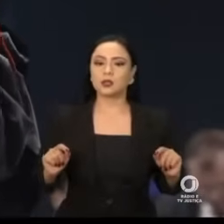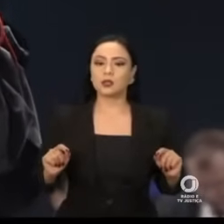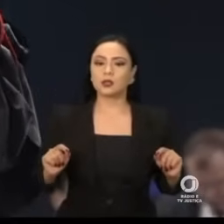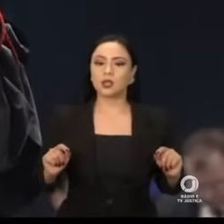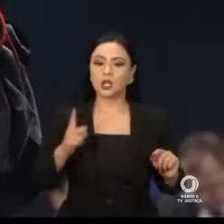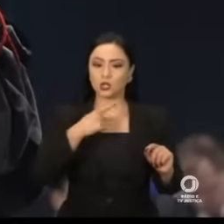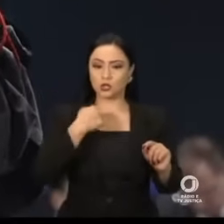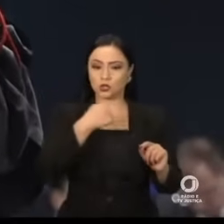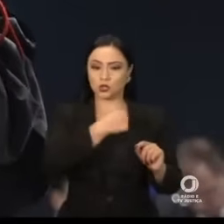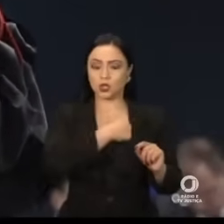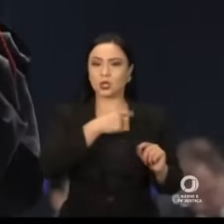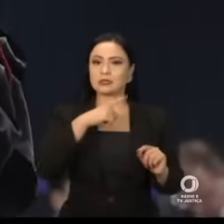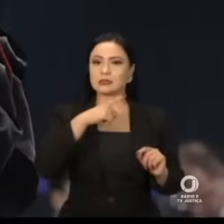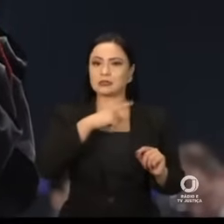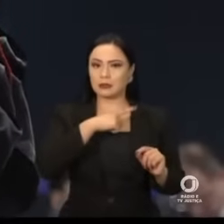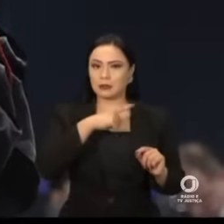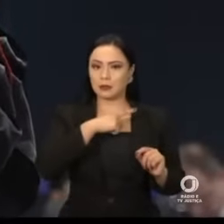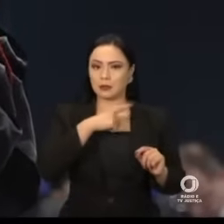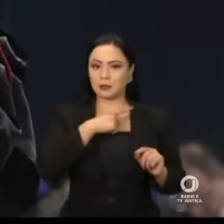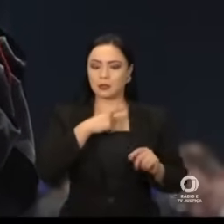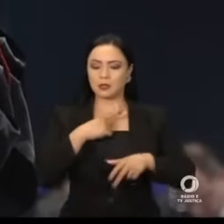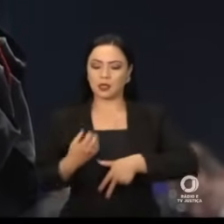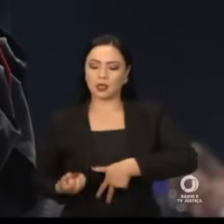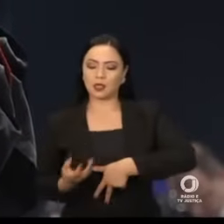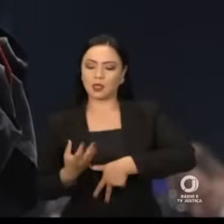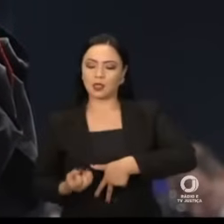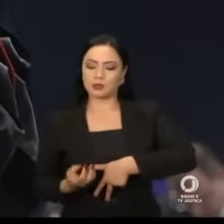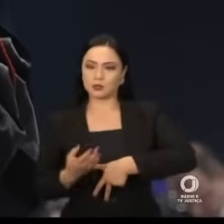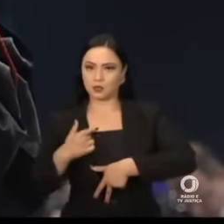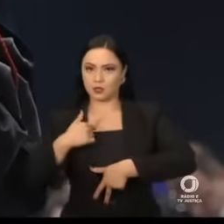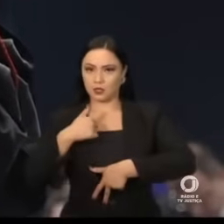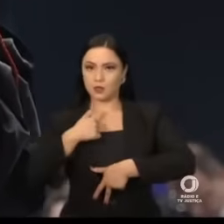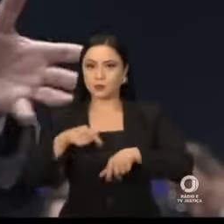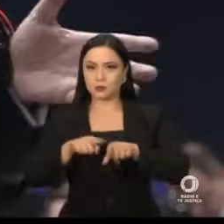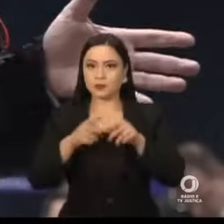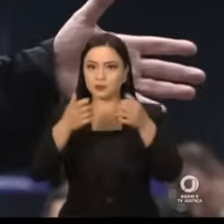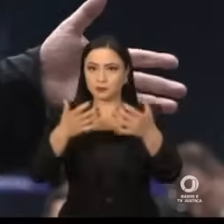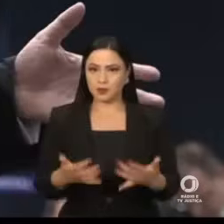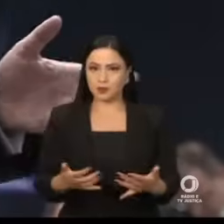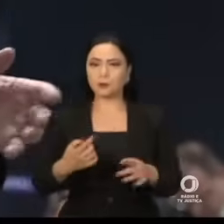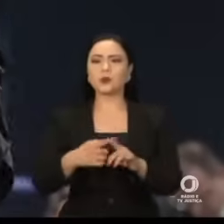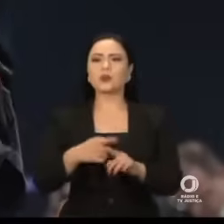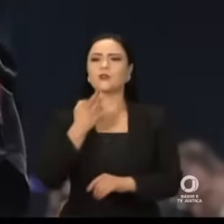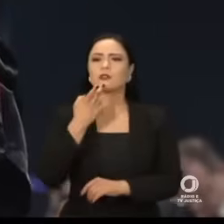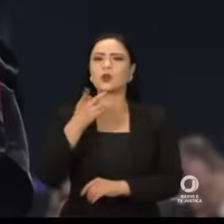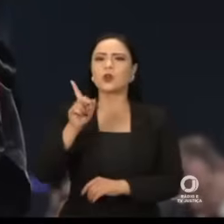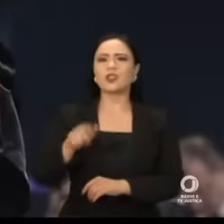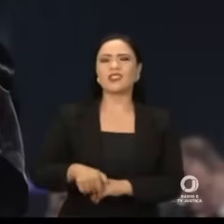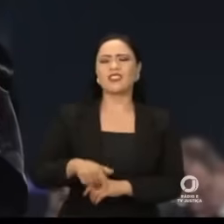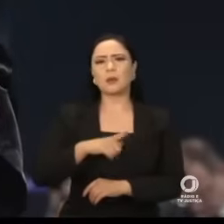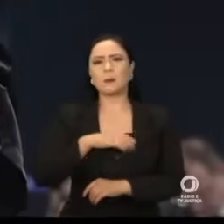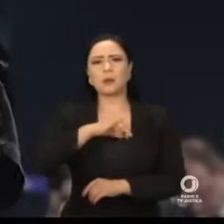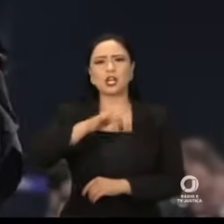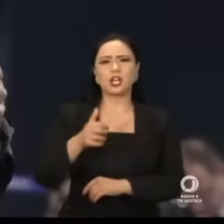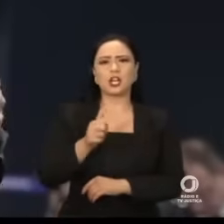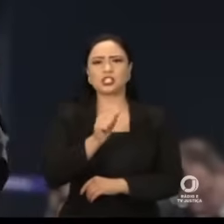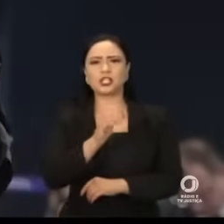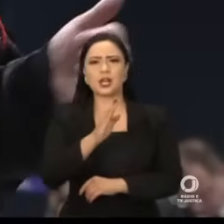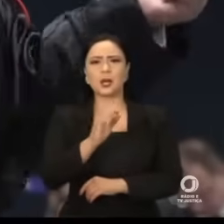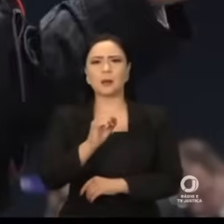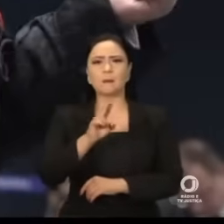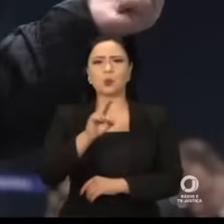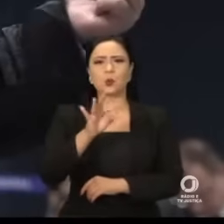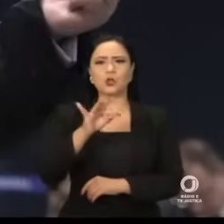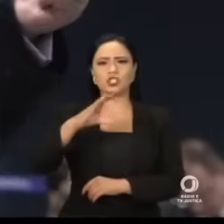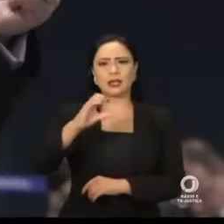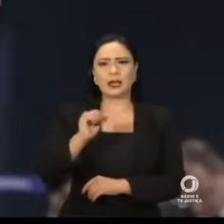nós temos uma delação que eu também vou também colocar, que, na verdade, alguém chamou aqui de uma jabuticaba. Não é uma jabuticaba, com todo respeito ao